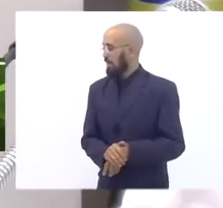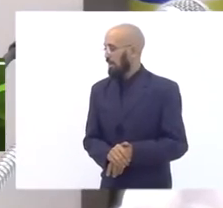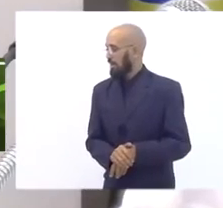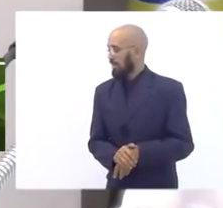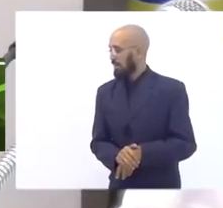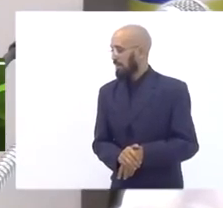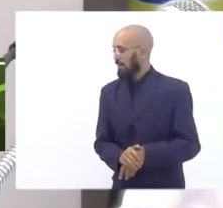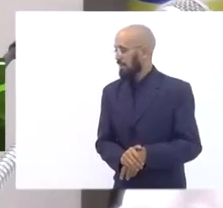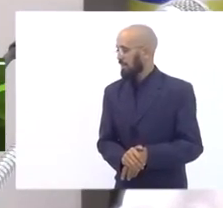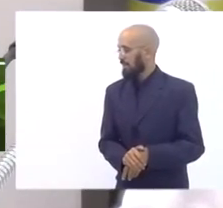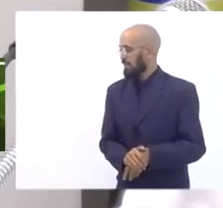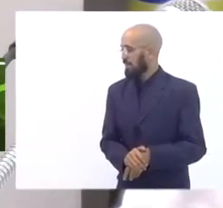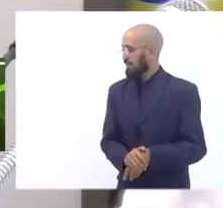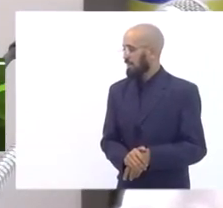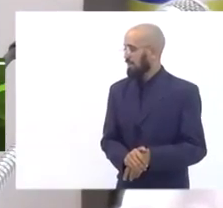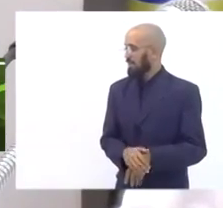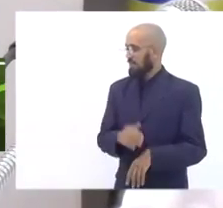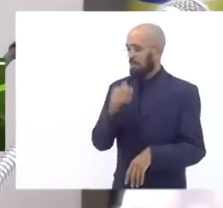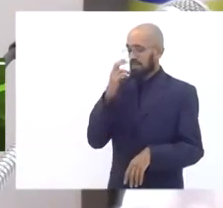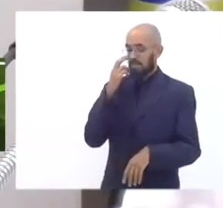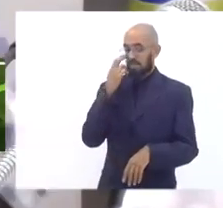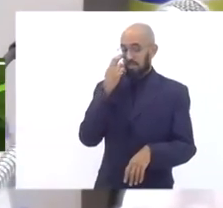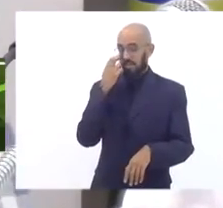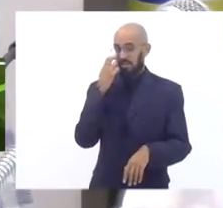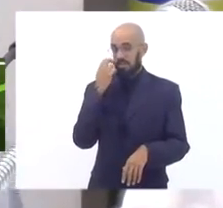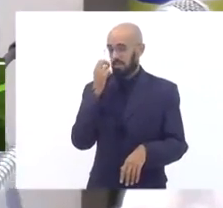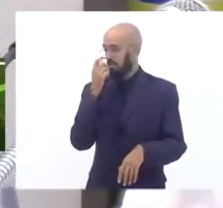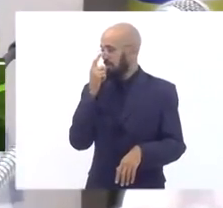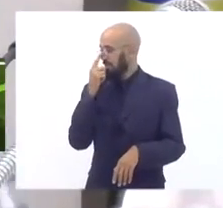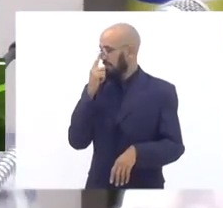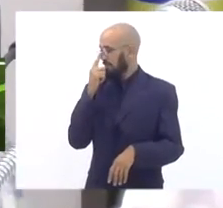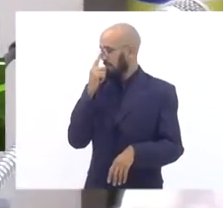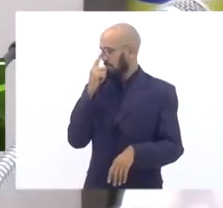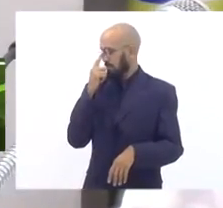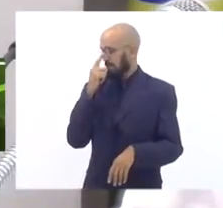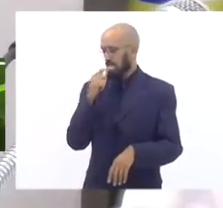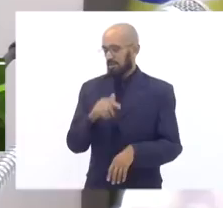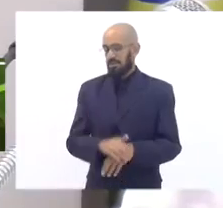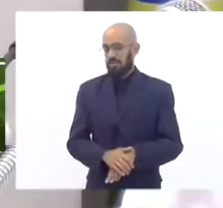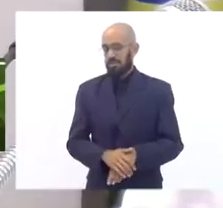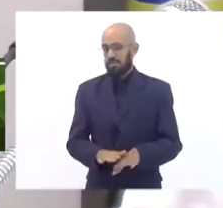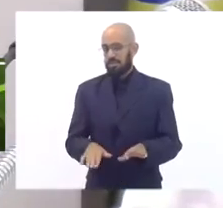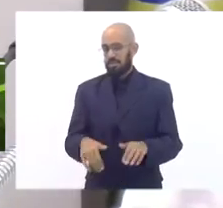não cancelar, então não adianta. Nós estamos aqui perdendo tempo.